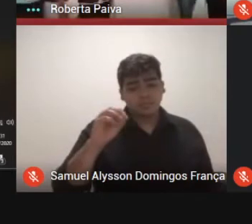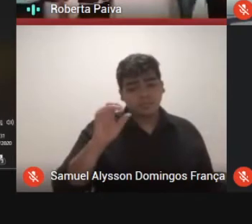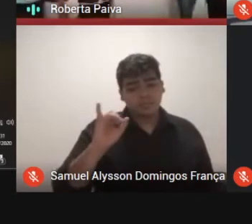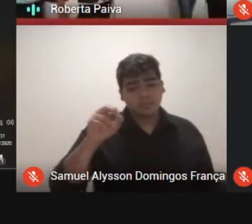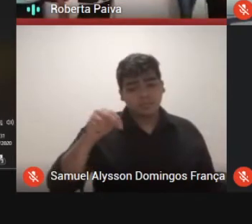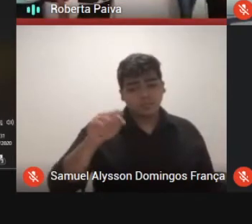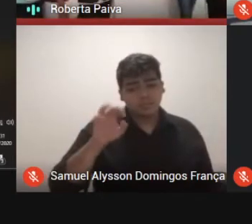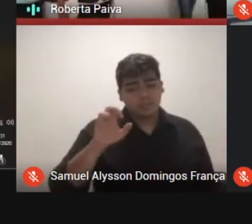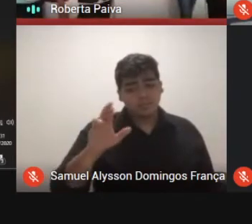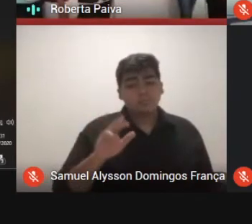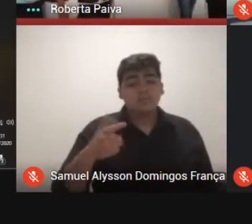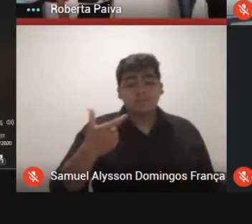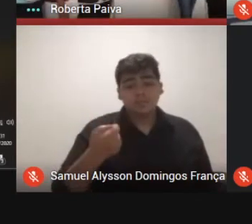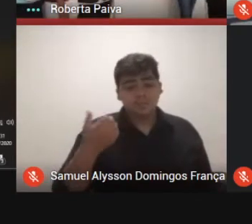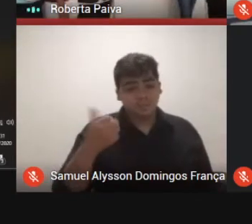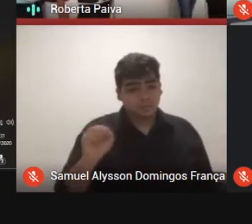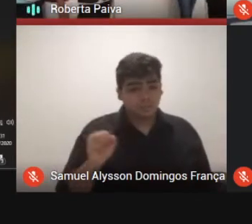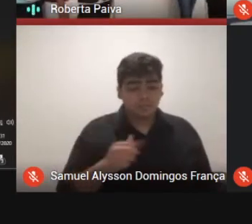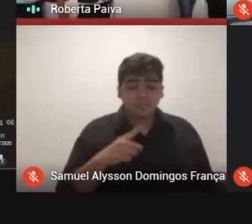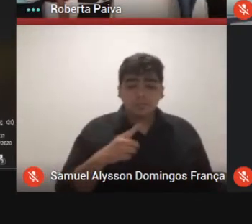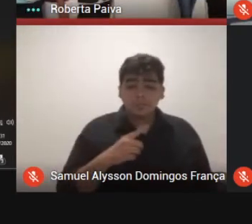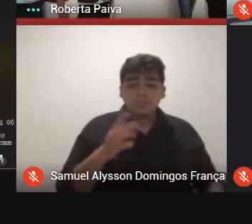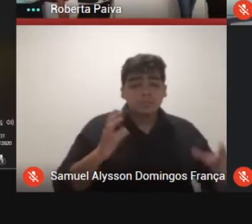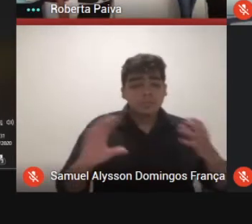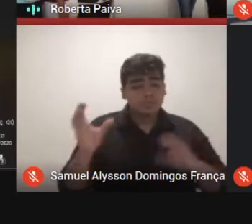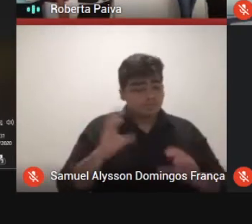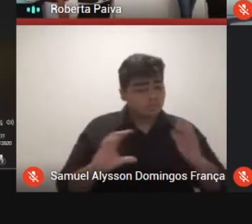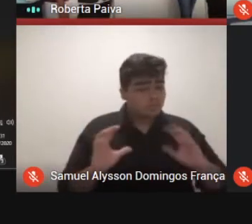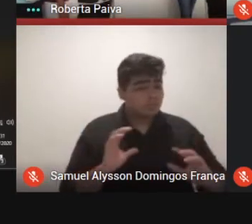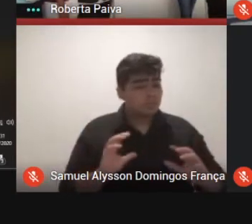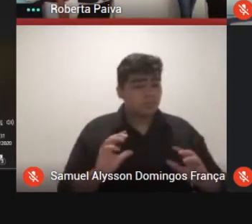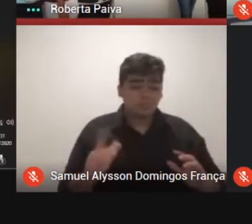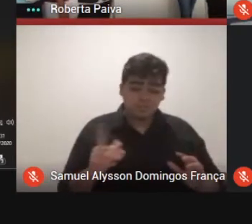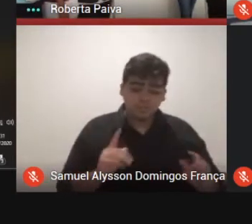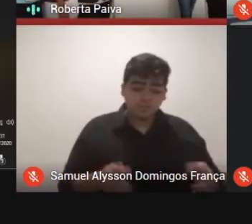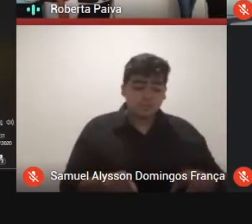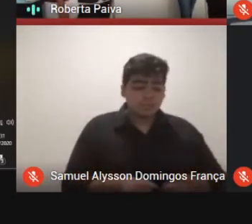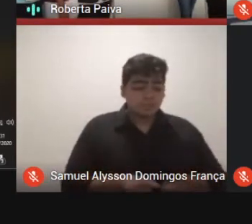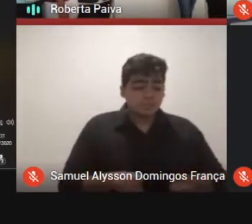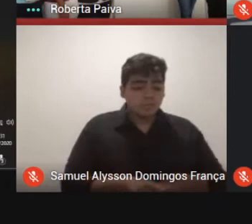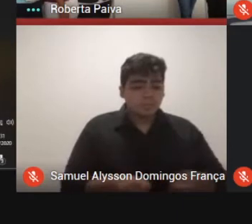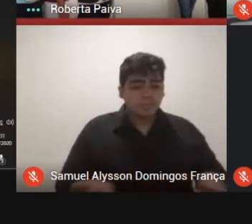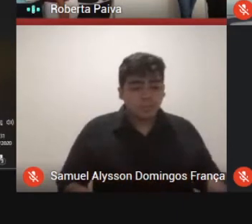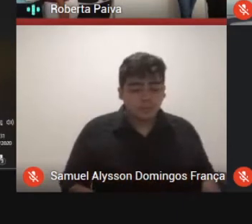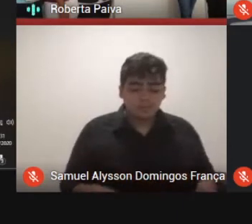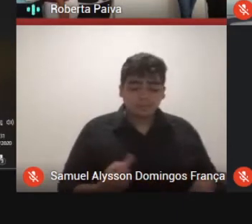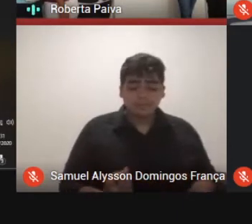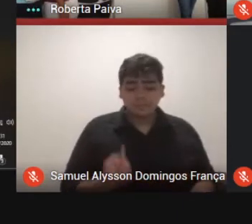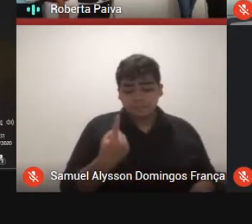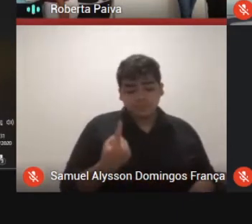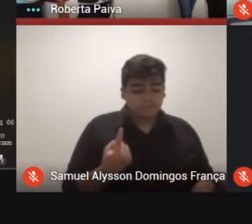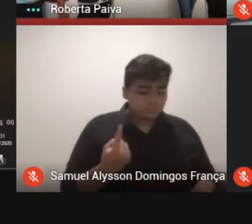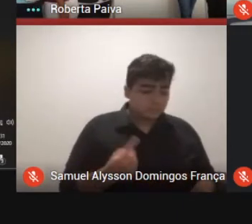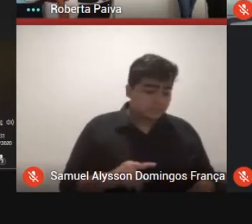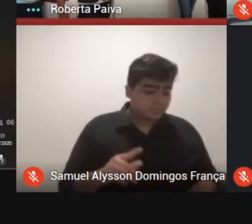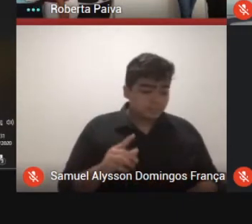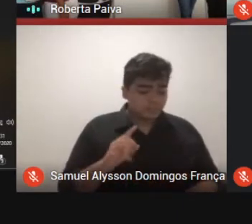apresentaram tanto em forma de banner, como também o artigo, né, através de apresentação